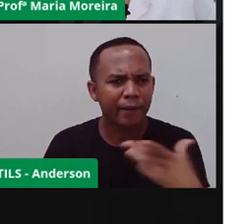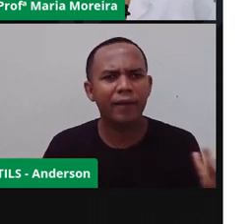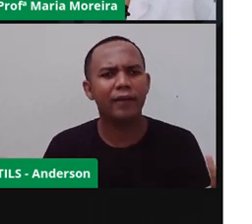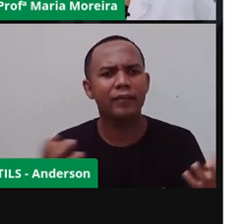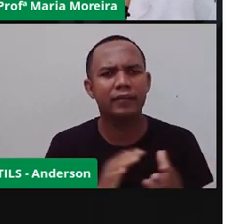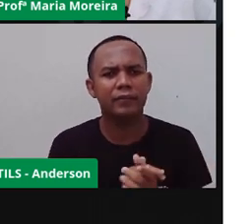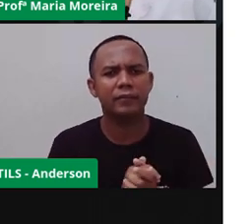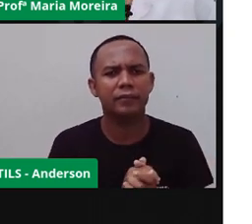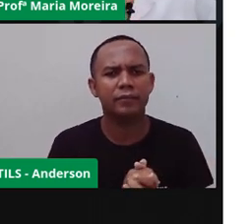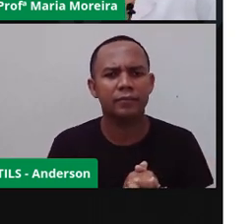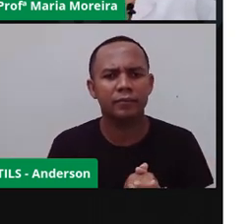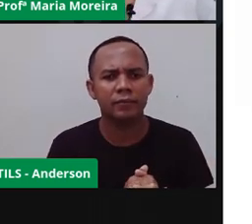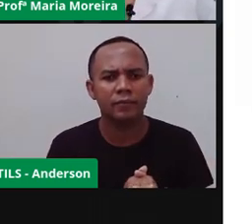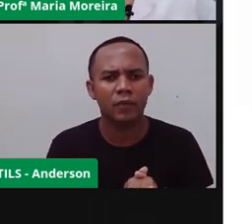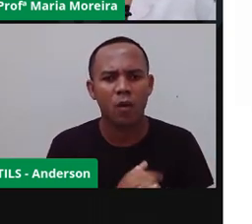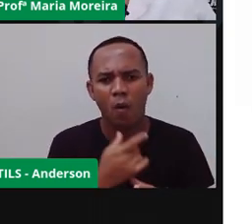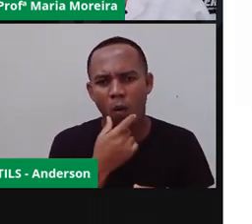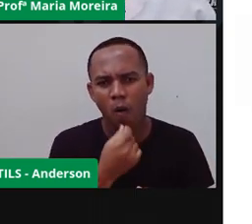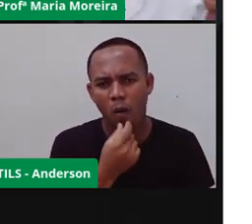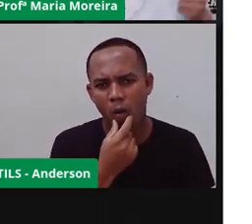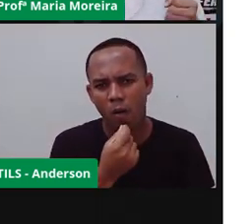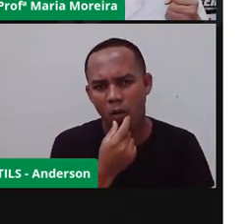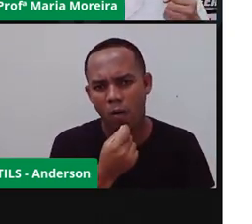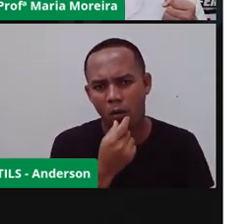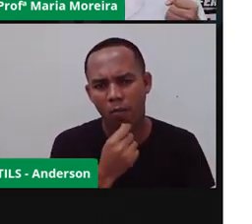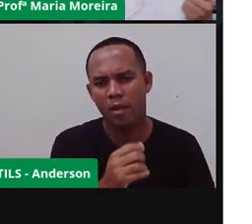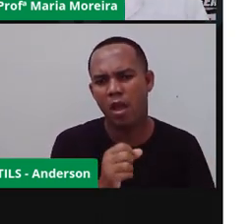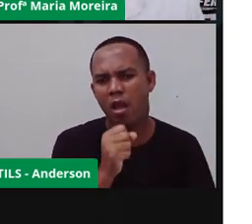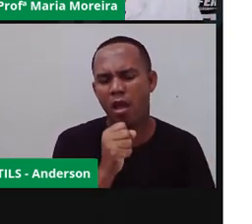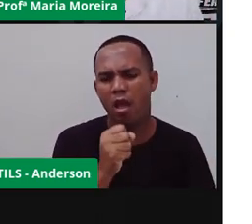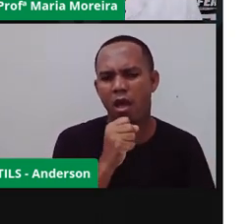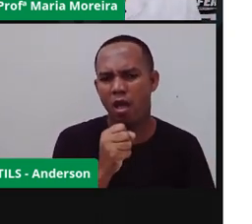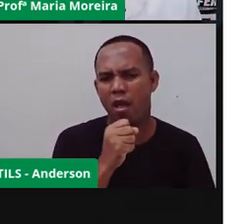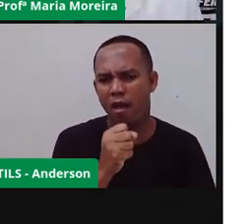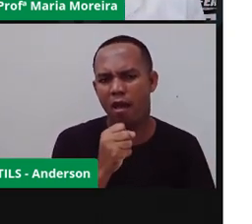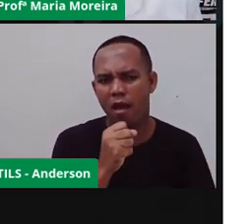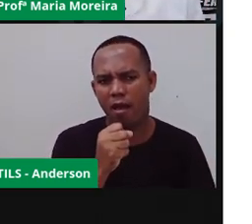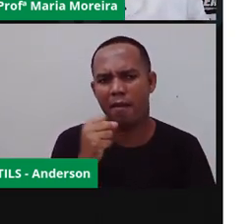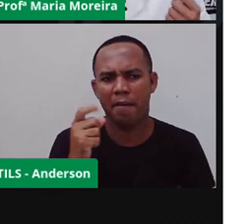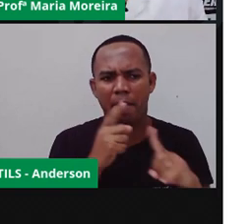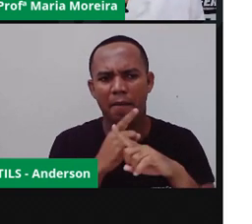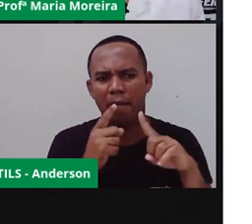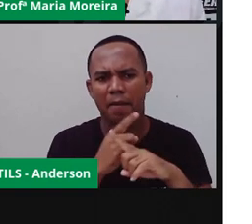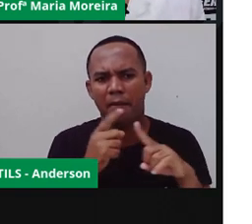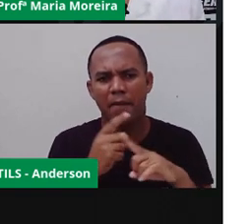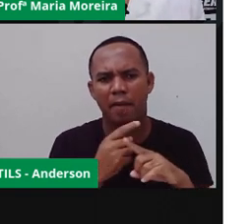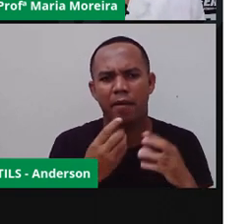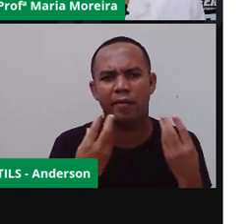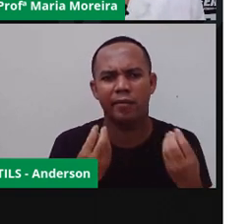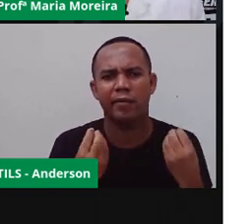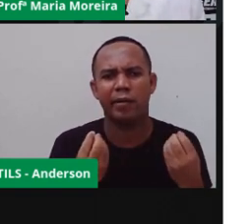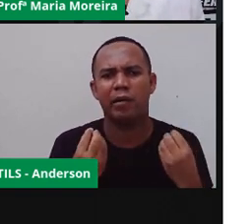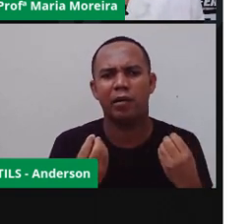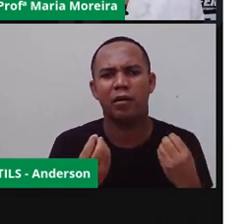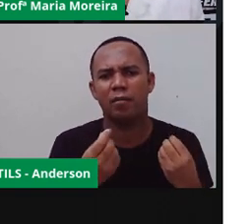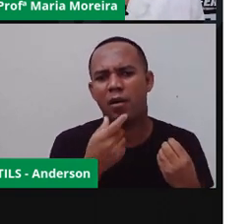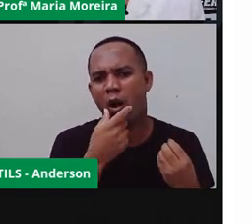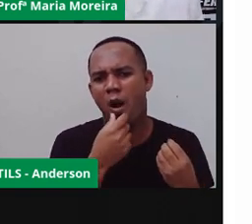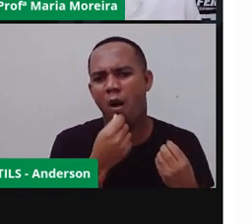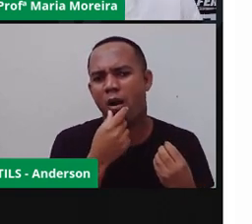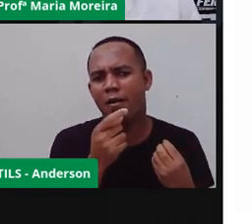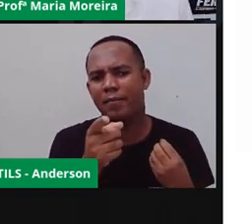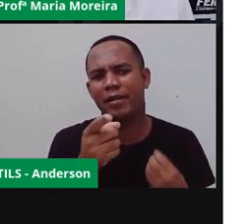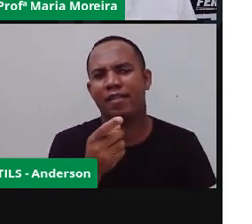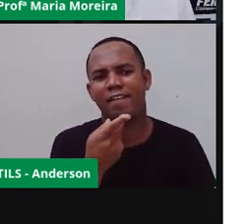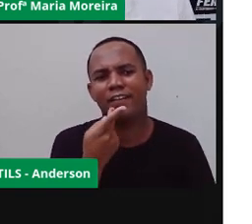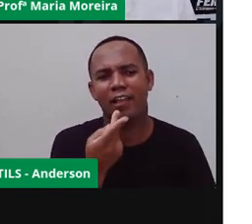né, do senhor com um microfone e uma caixa de som. Como é que eu estou pedindo, na verdade, silêncio